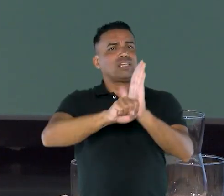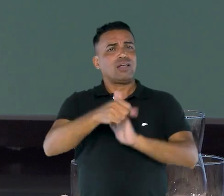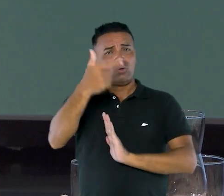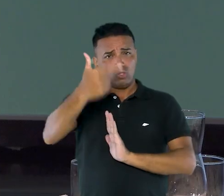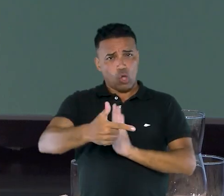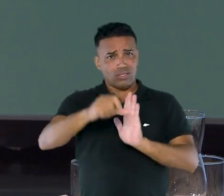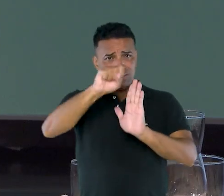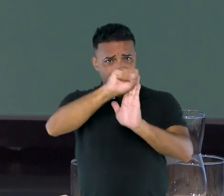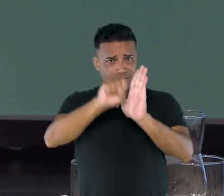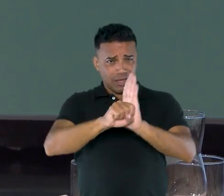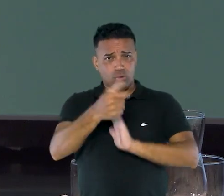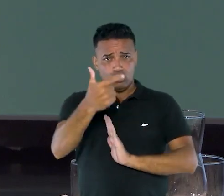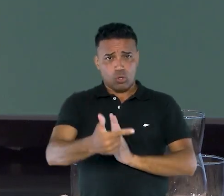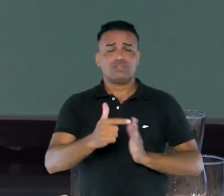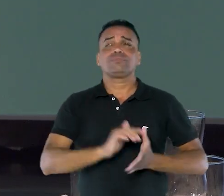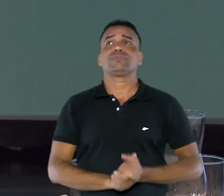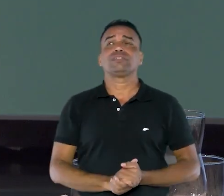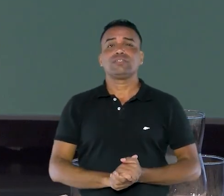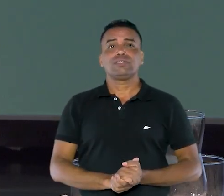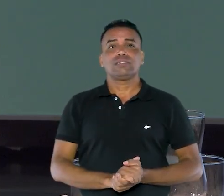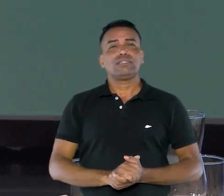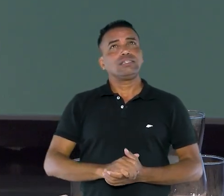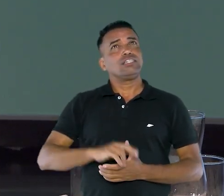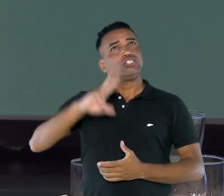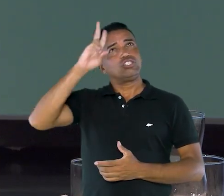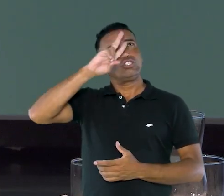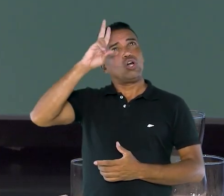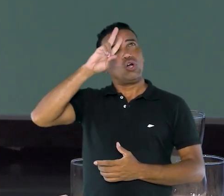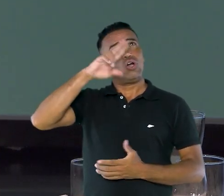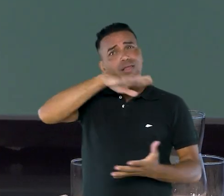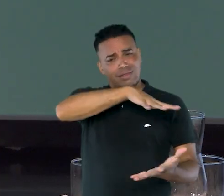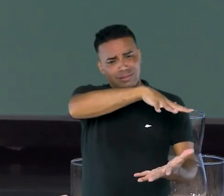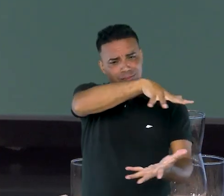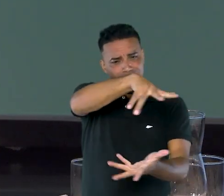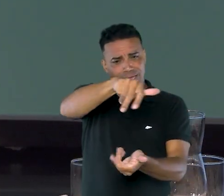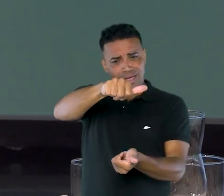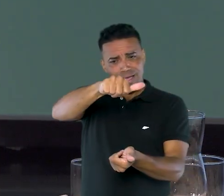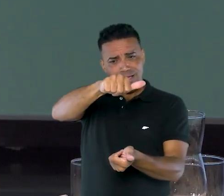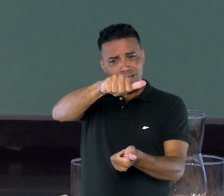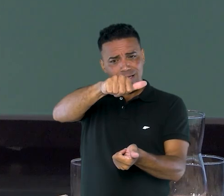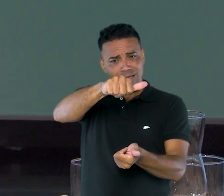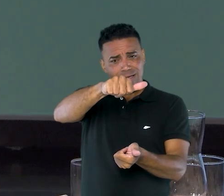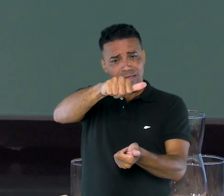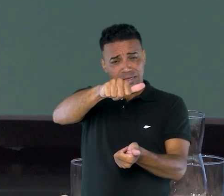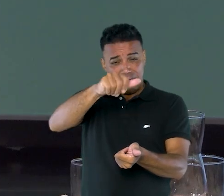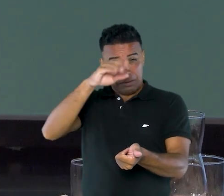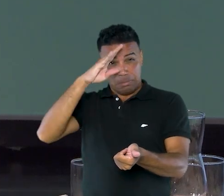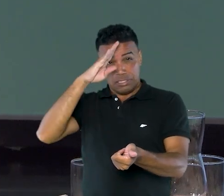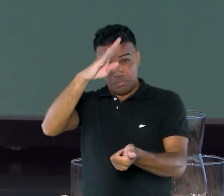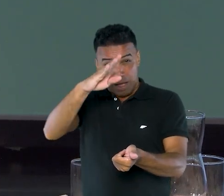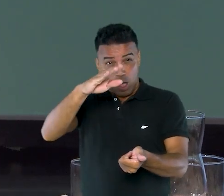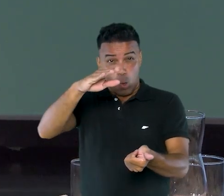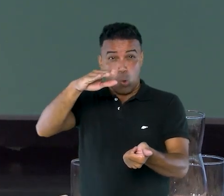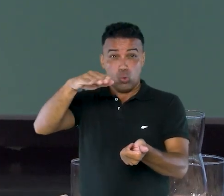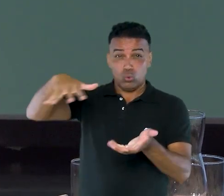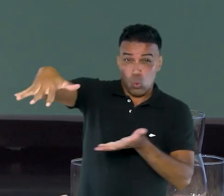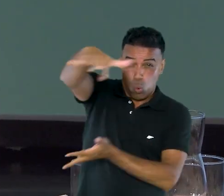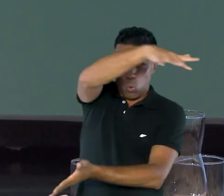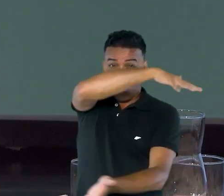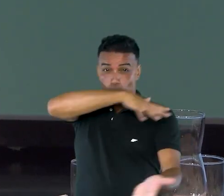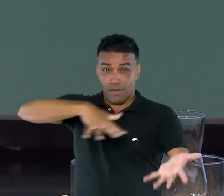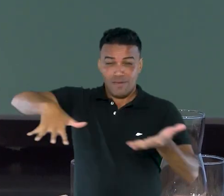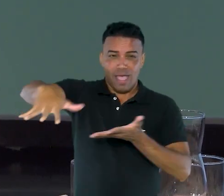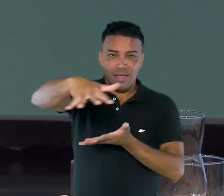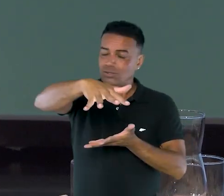tinha já uma história que dizia, espera aí, a Terra não é o centro do universo, não. Século